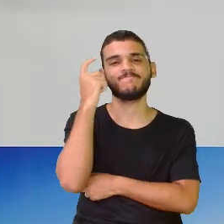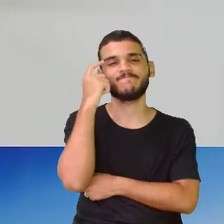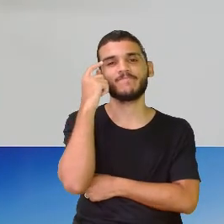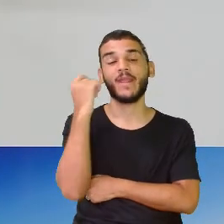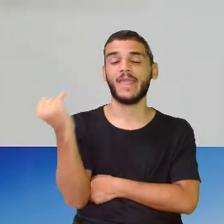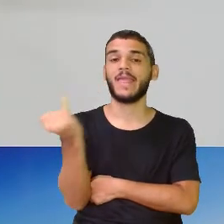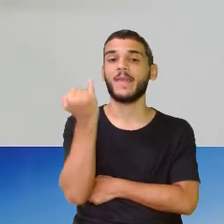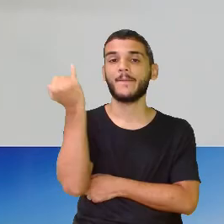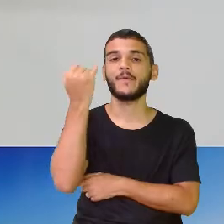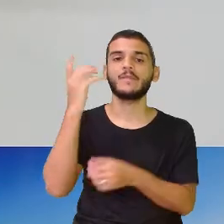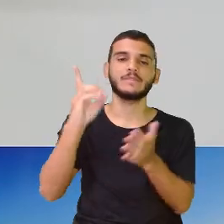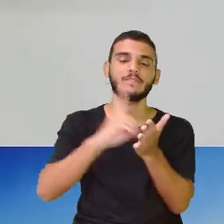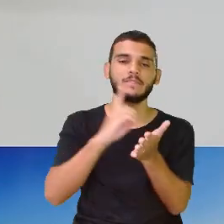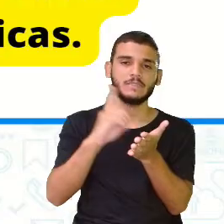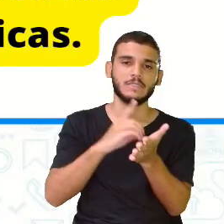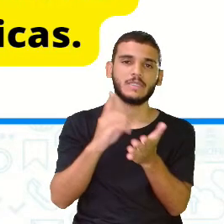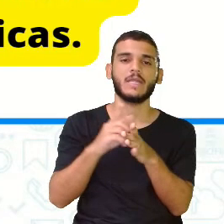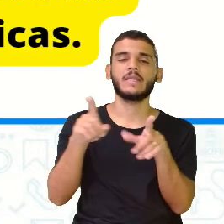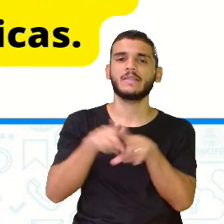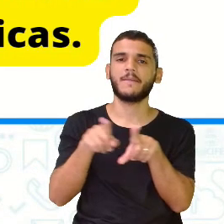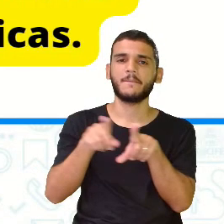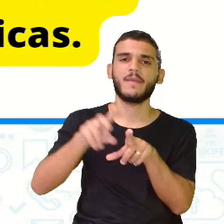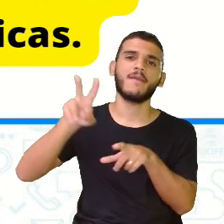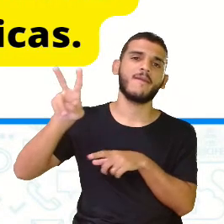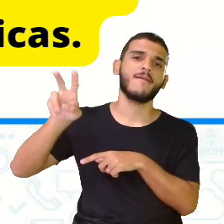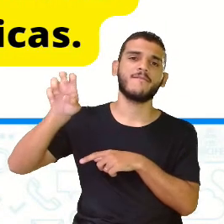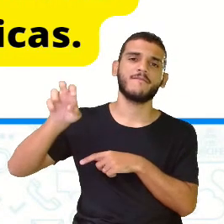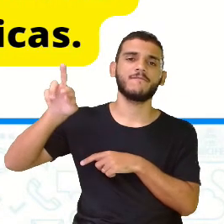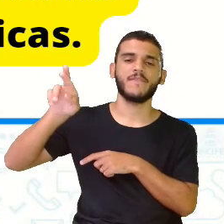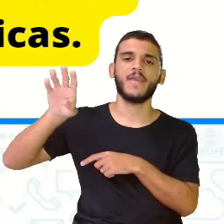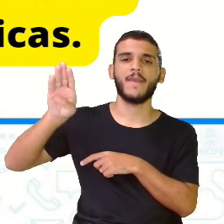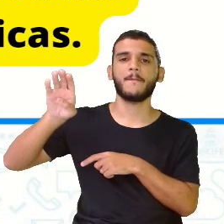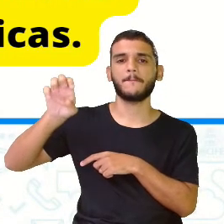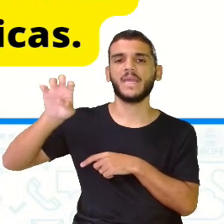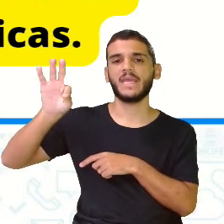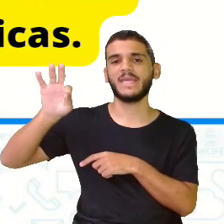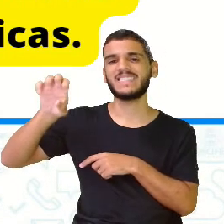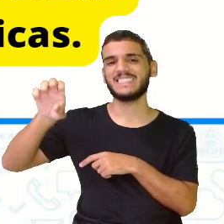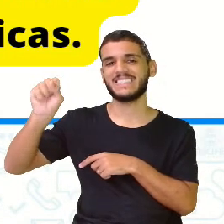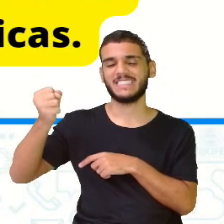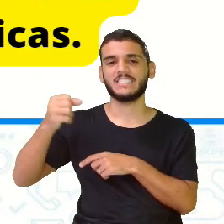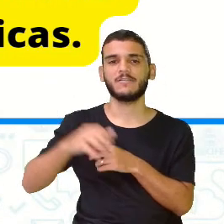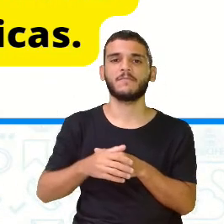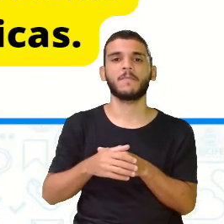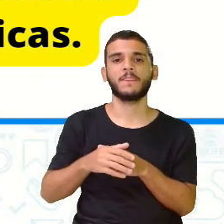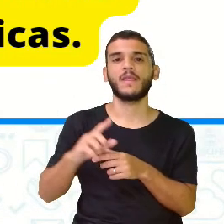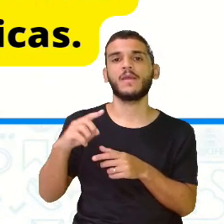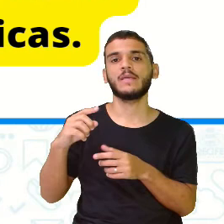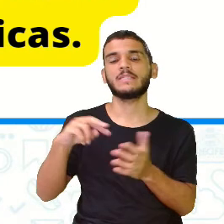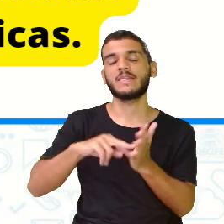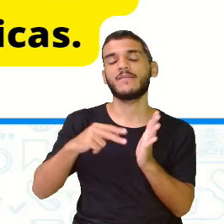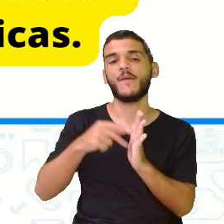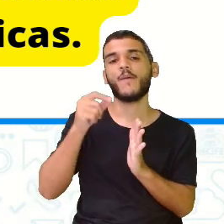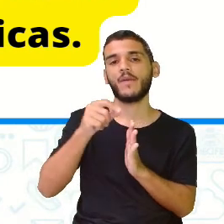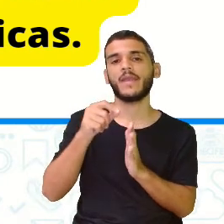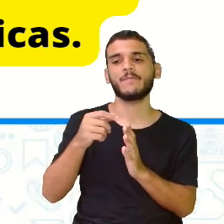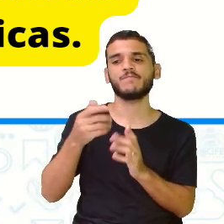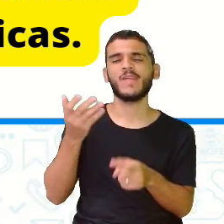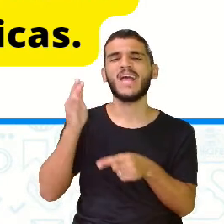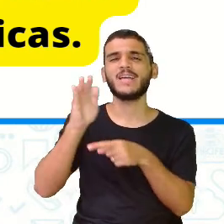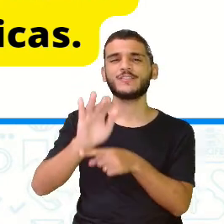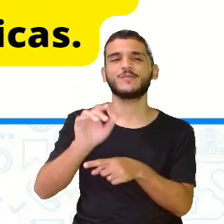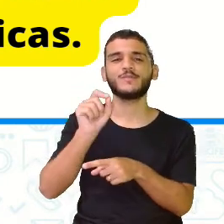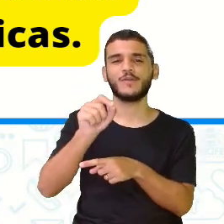e a importância do verbete. Por quê? Porque os verbetes de dicionário ajudam a substituir ou ampliar